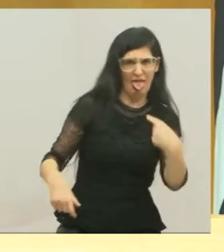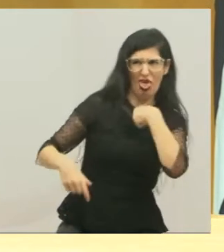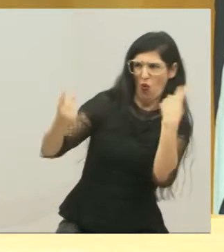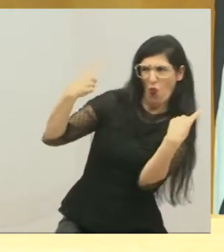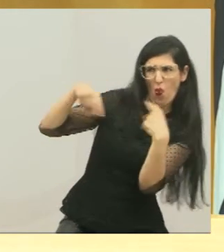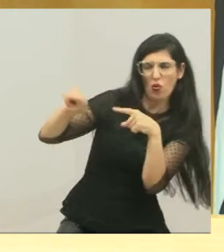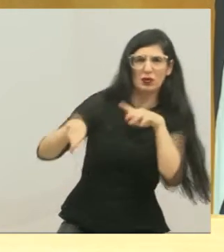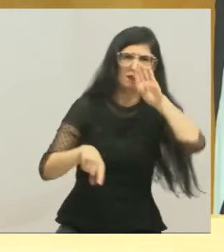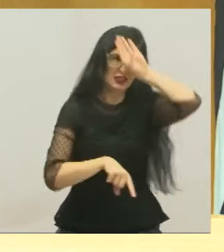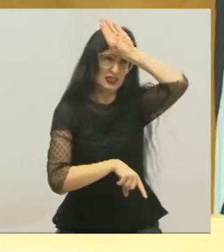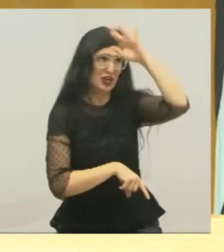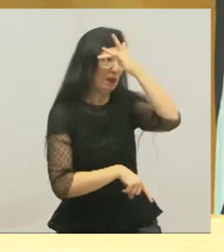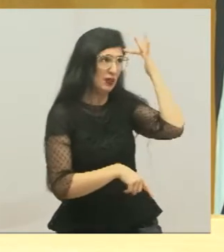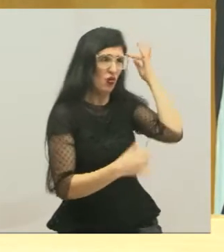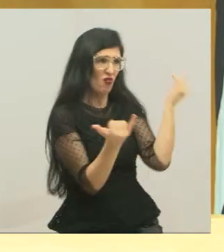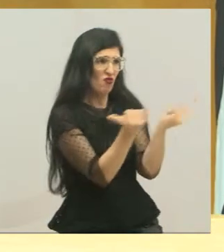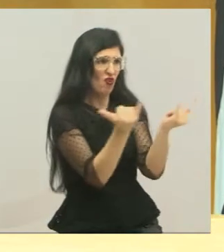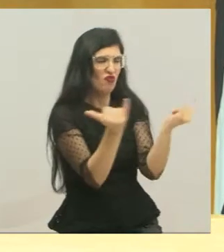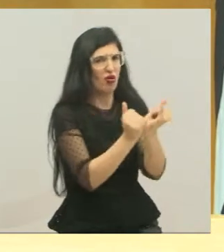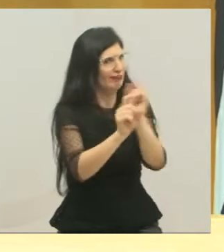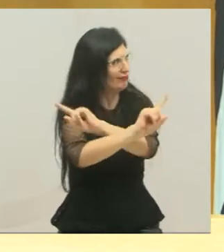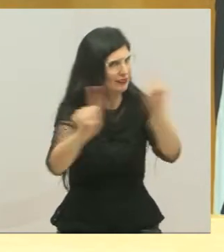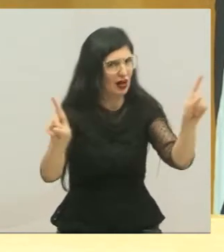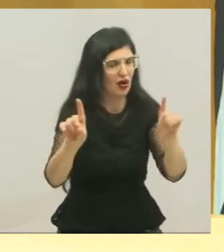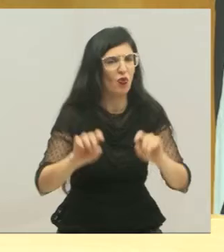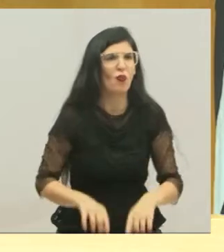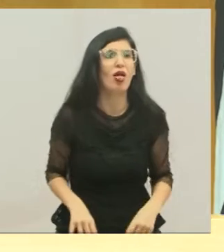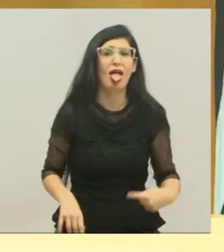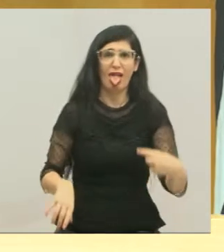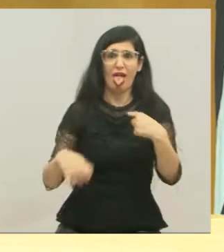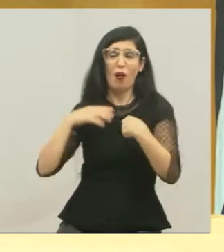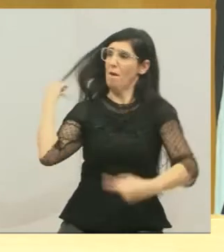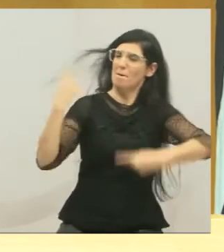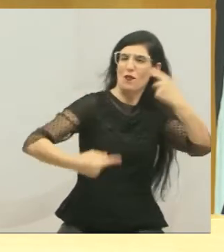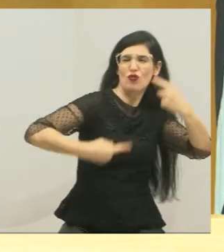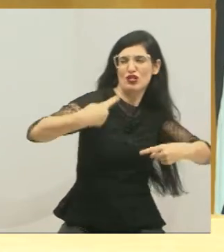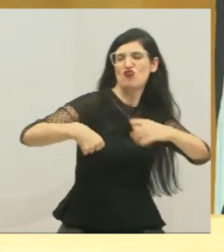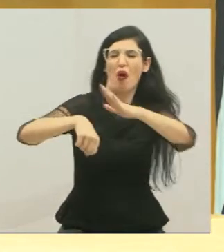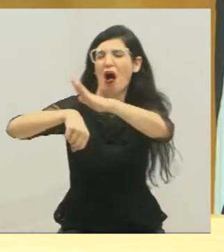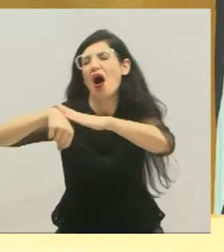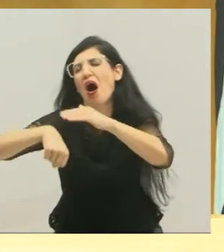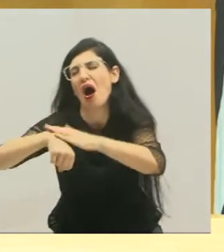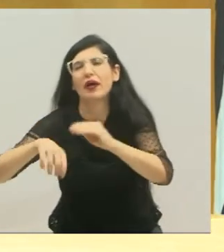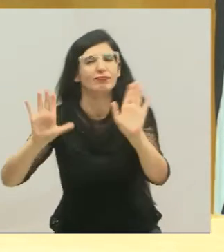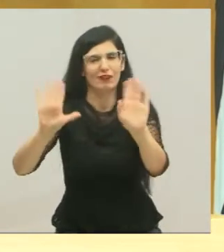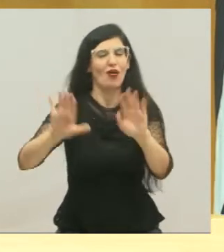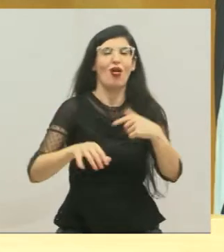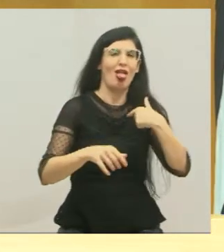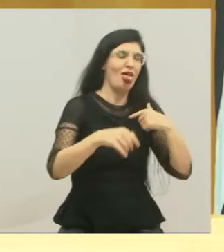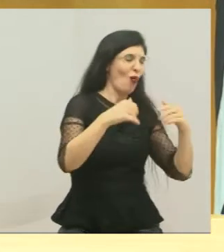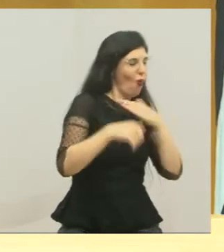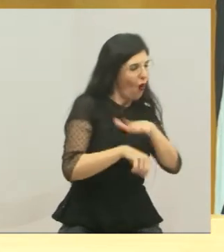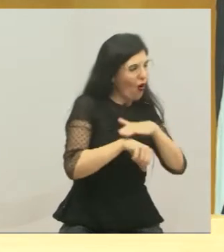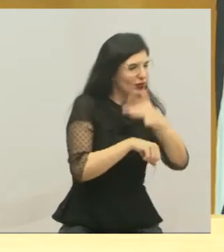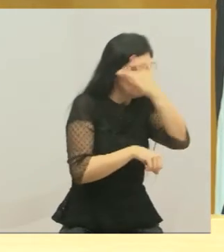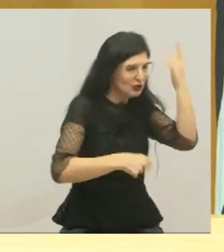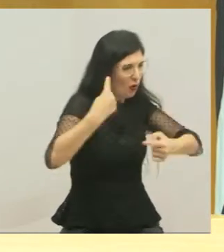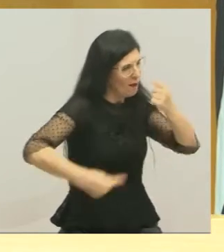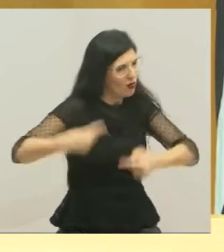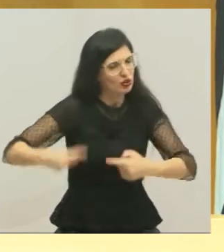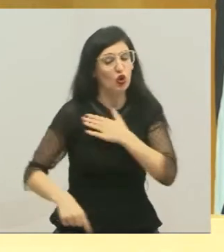presidente já falei eu não tenho político de estimação né eu tenho político que gosta de animais e respeita o meio ambiente